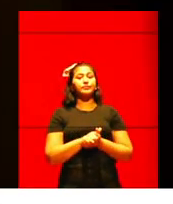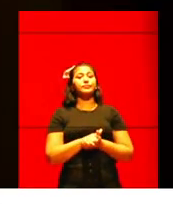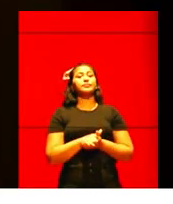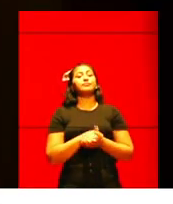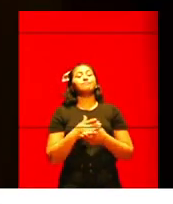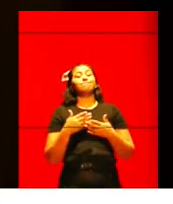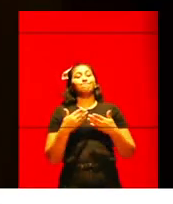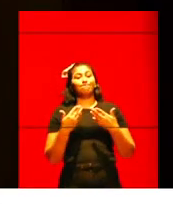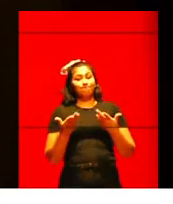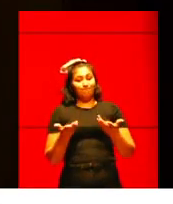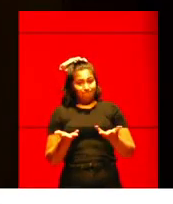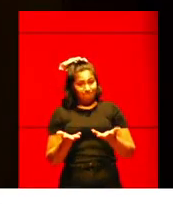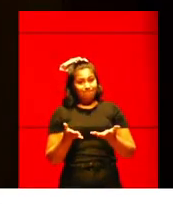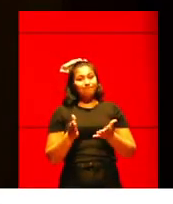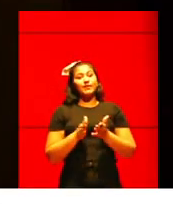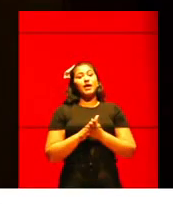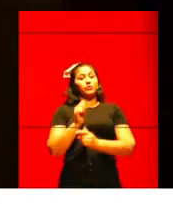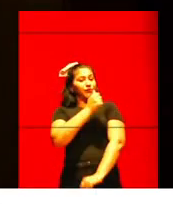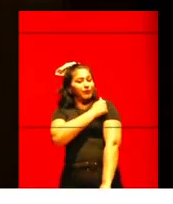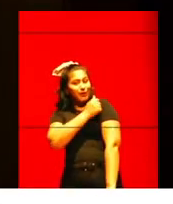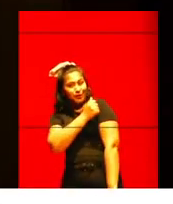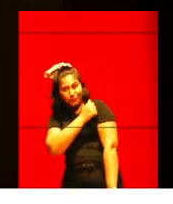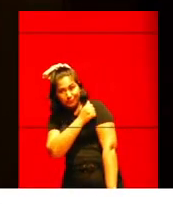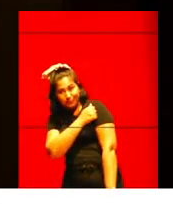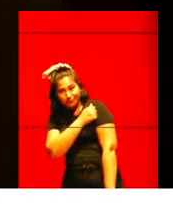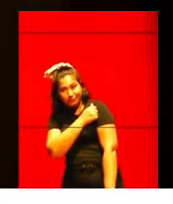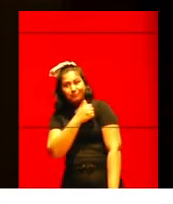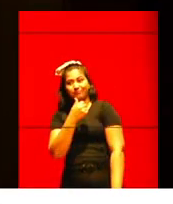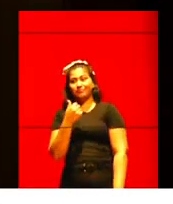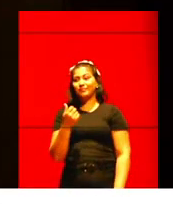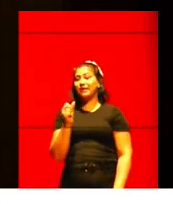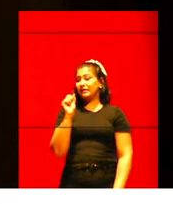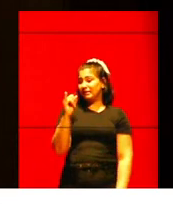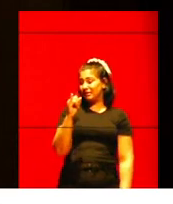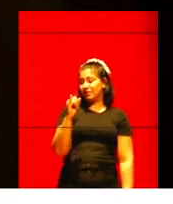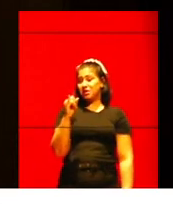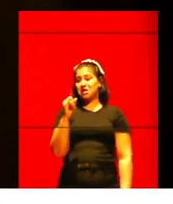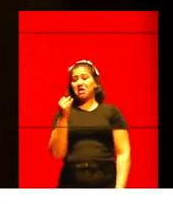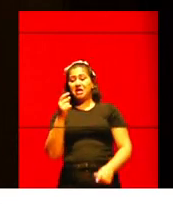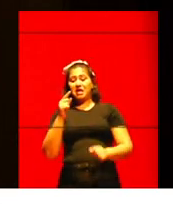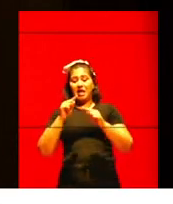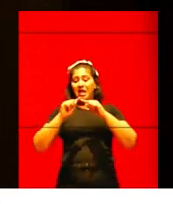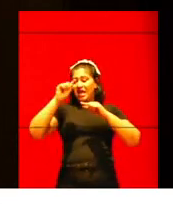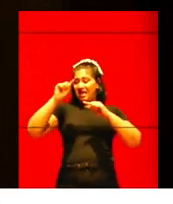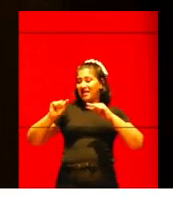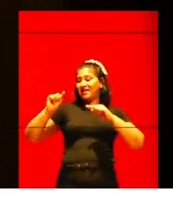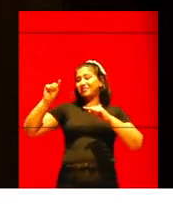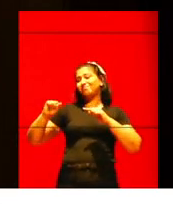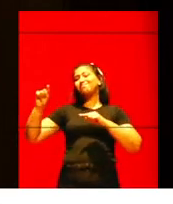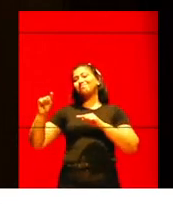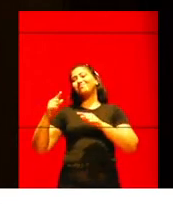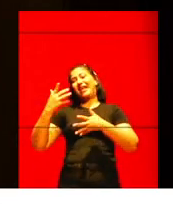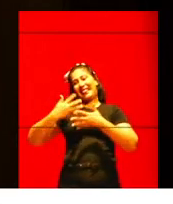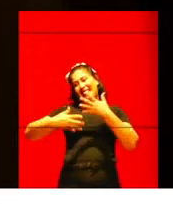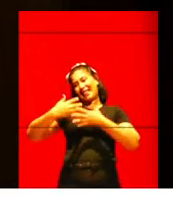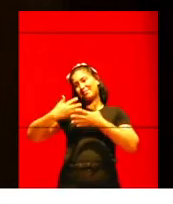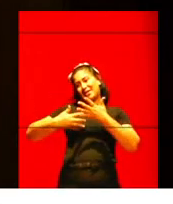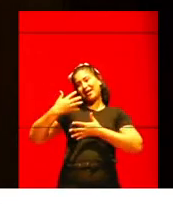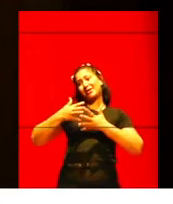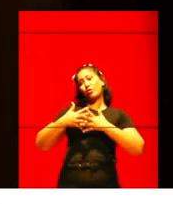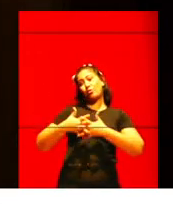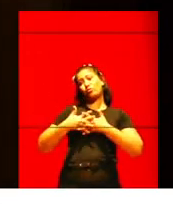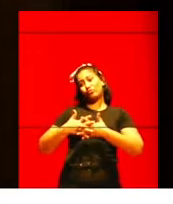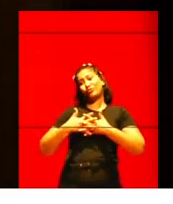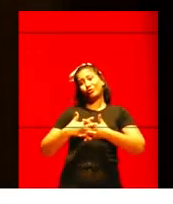E aí, os alunos, quando é assim, quando não é só sistema de linhas e aparece alguns carbonos em evidência,